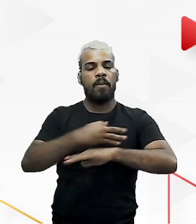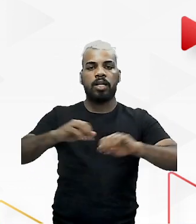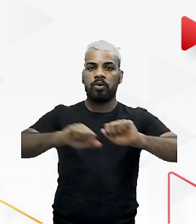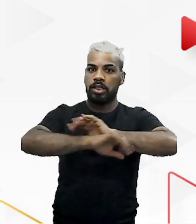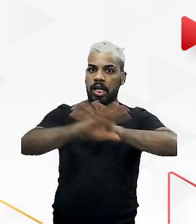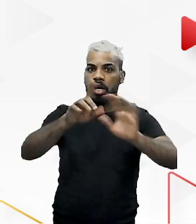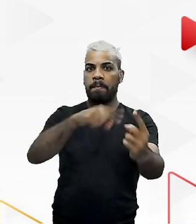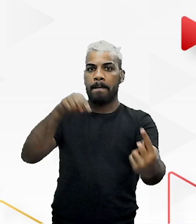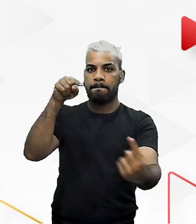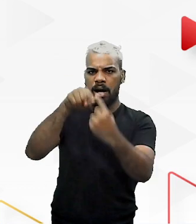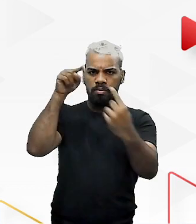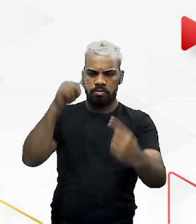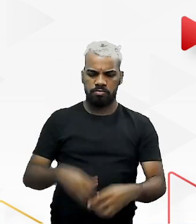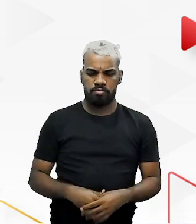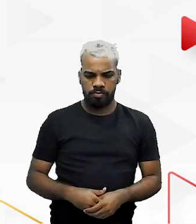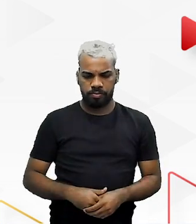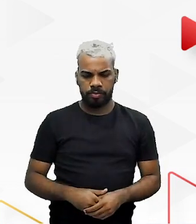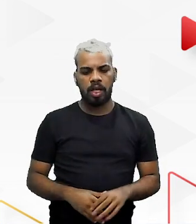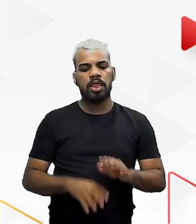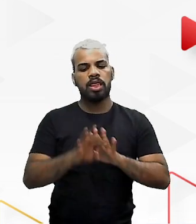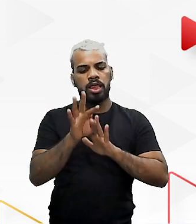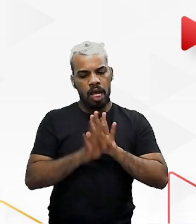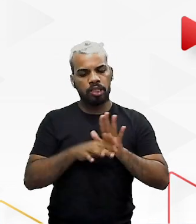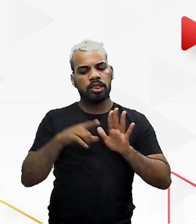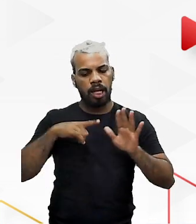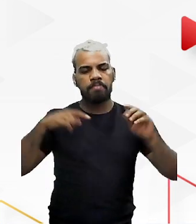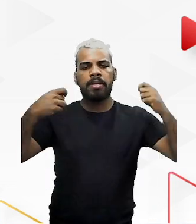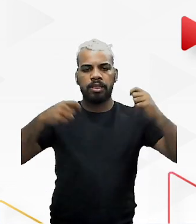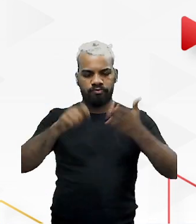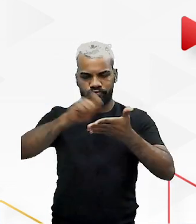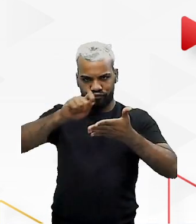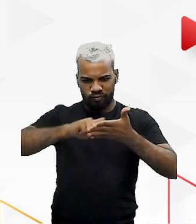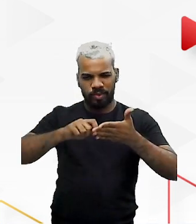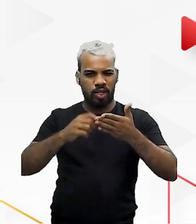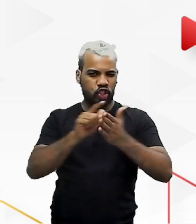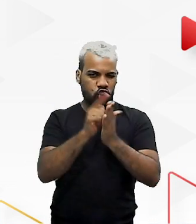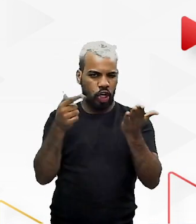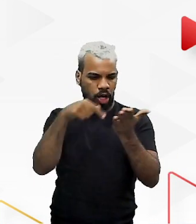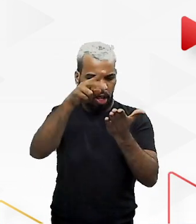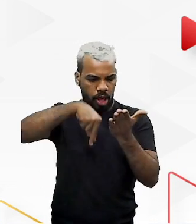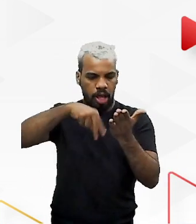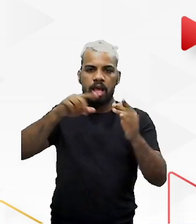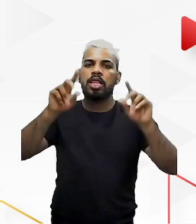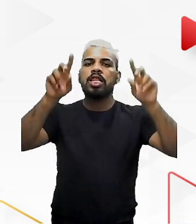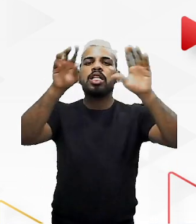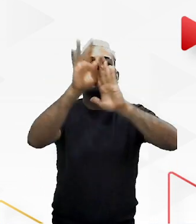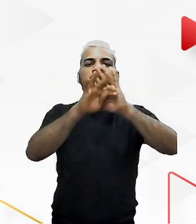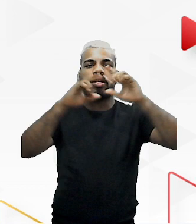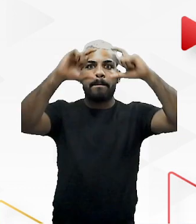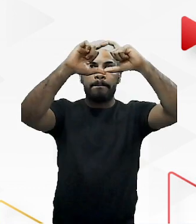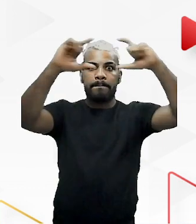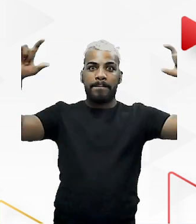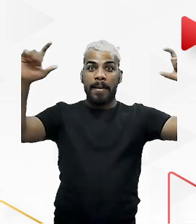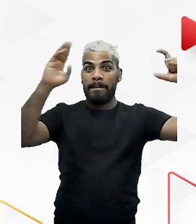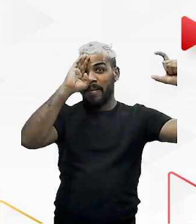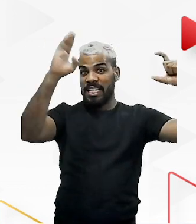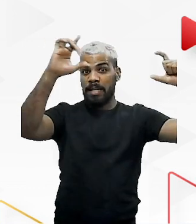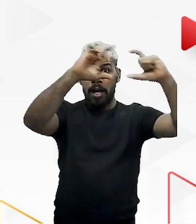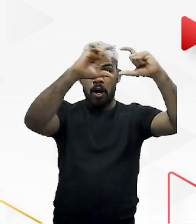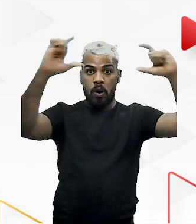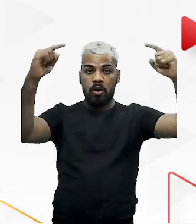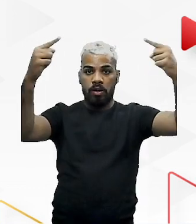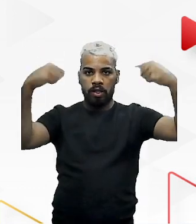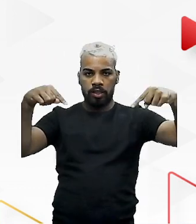objetiva. Textos com títulos, né, principal e auxiliar, né, que é a manchete, o tema central e